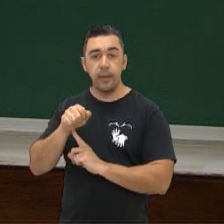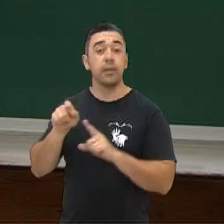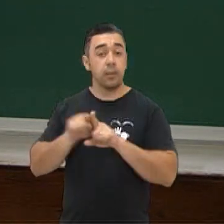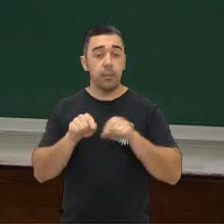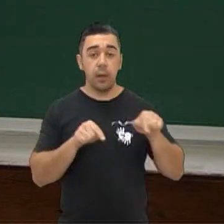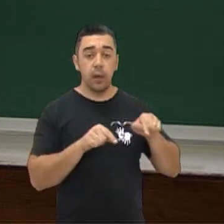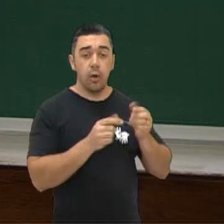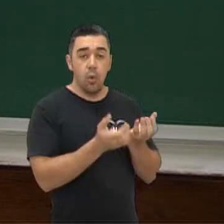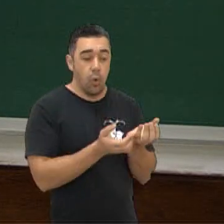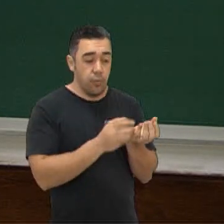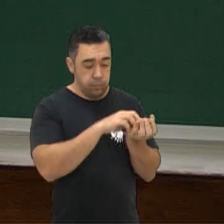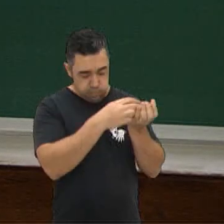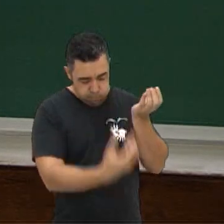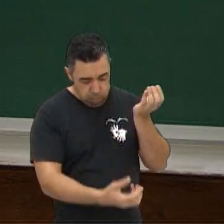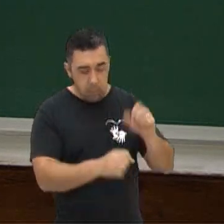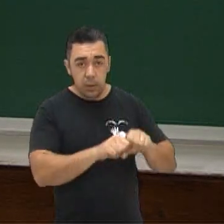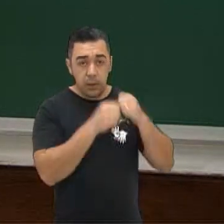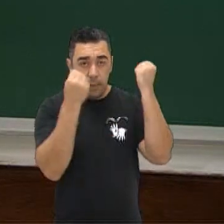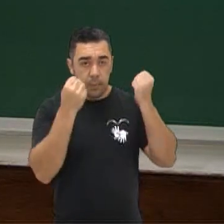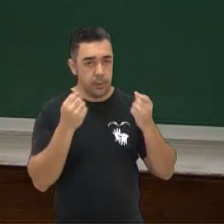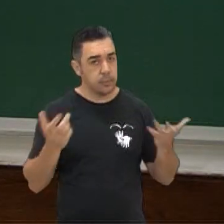ovo, com um deslize pode se quebrar.